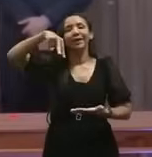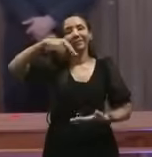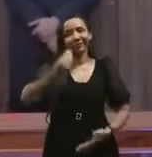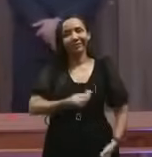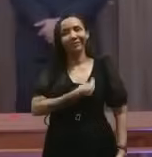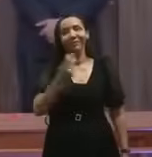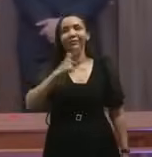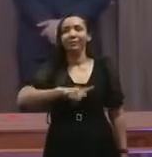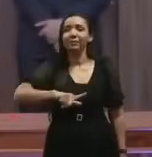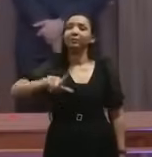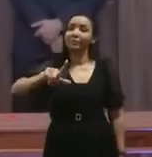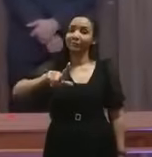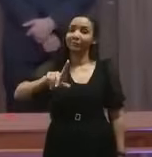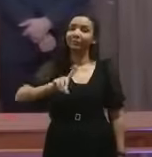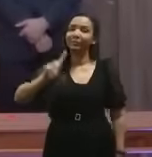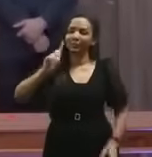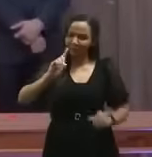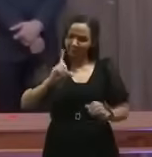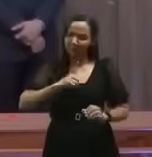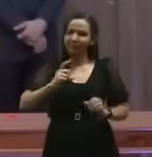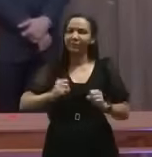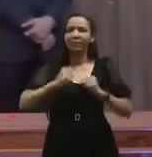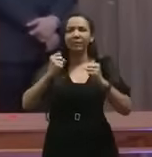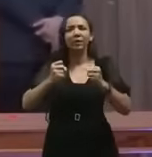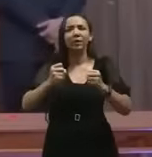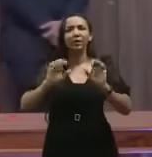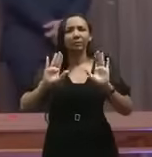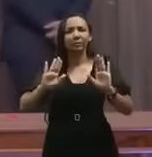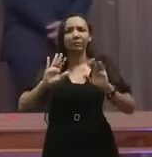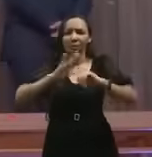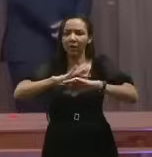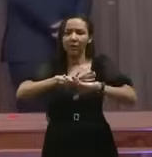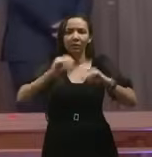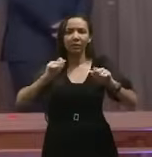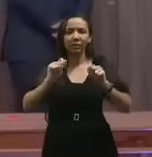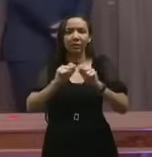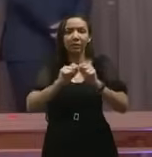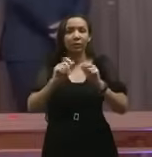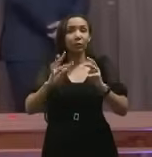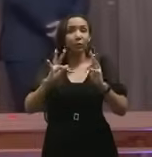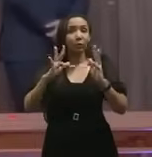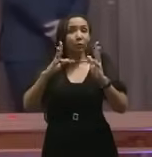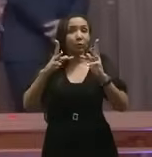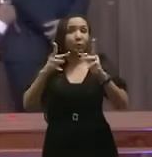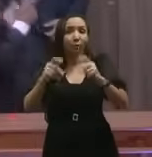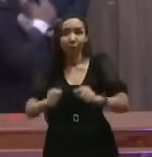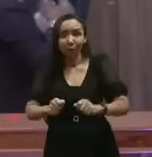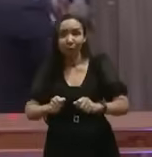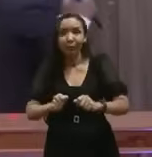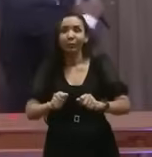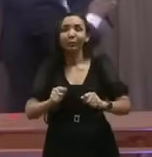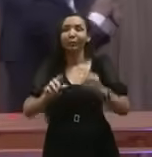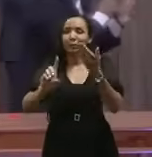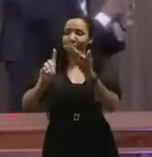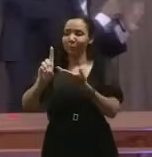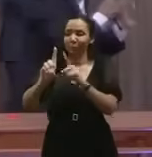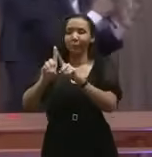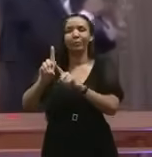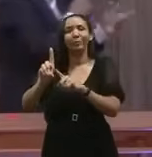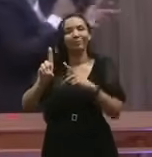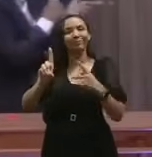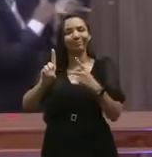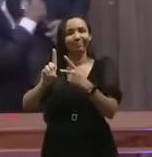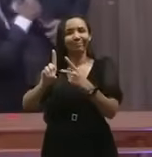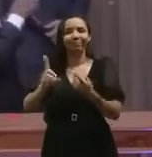tem ou não tem Coloca aí na tela o resumo para finalizar isso aqui pode passar só só duas coisinhas para vocês